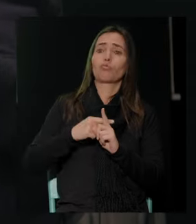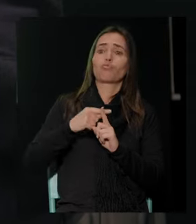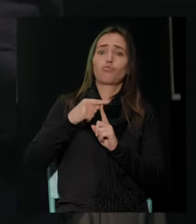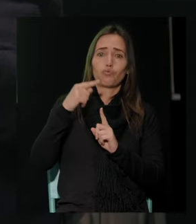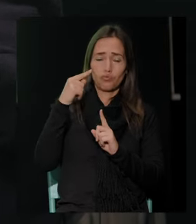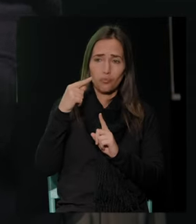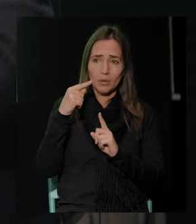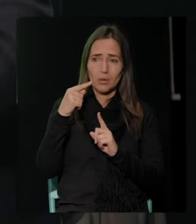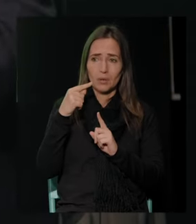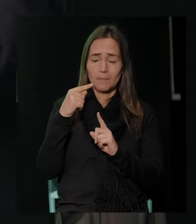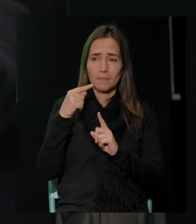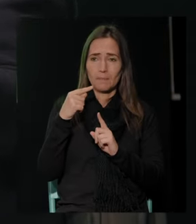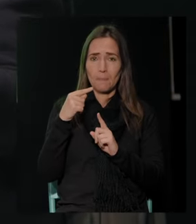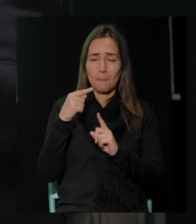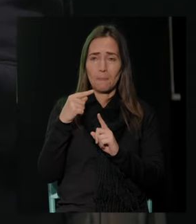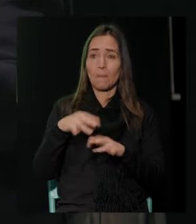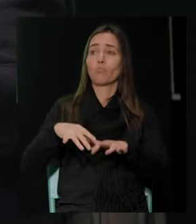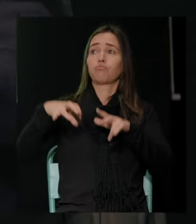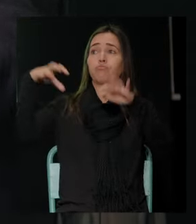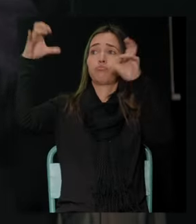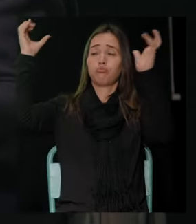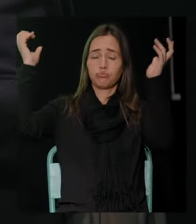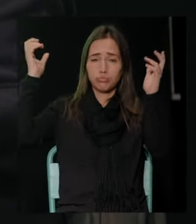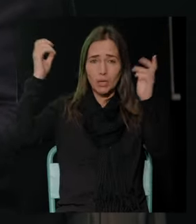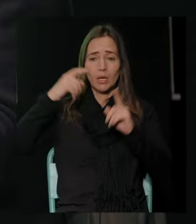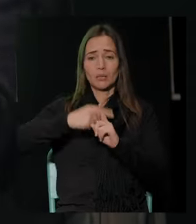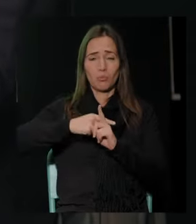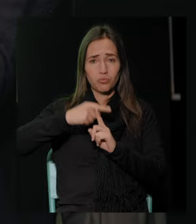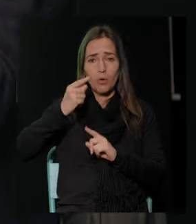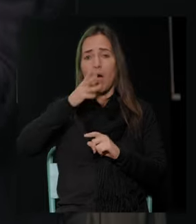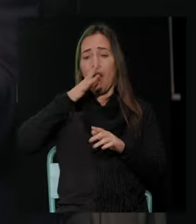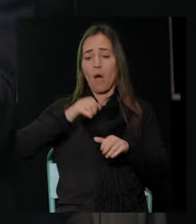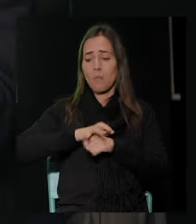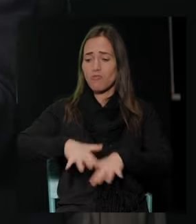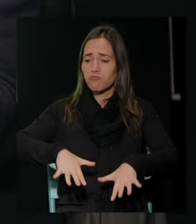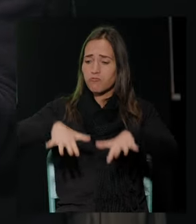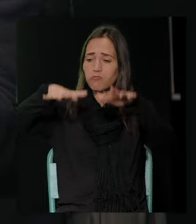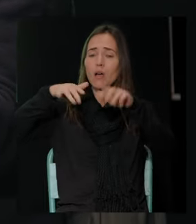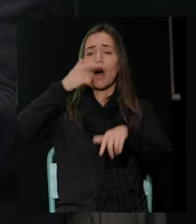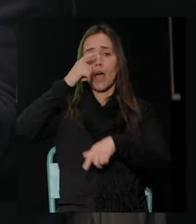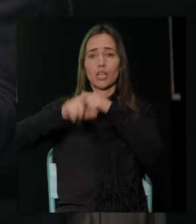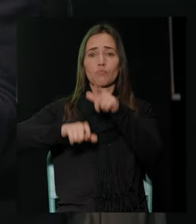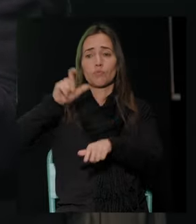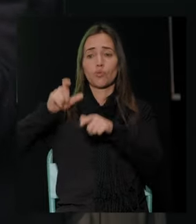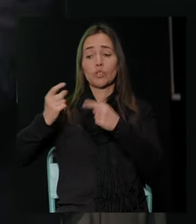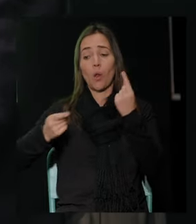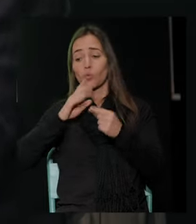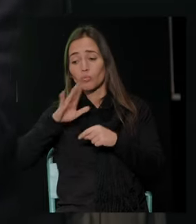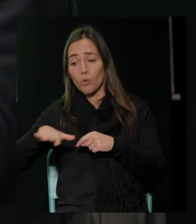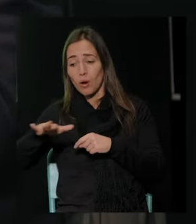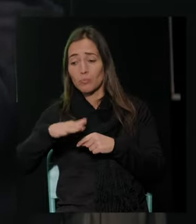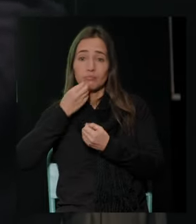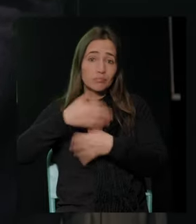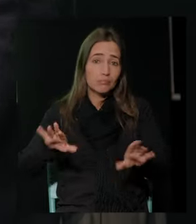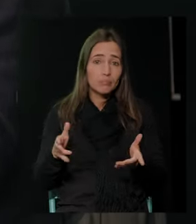sobe, não é? As emissões aumentam, a temperatura sobe, o nível das águas sobe, as pessoas que vivem em determinadas terras ficam sem